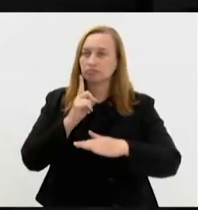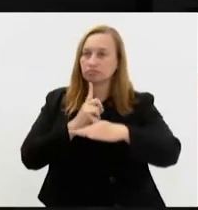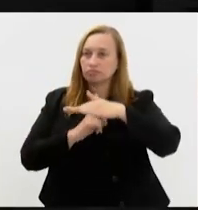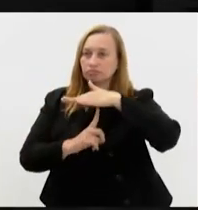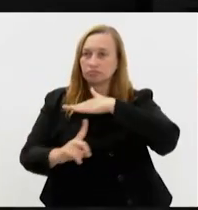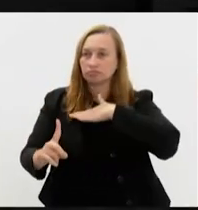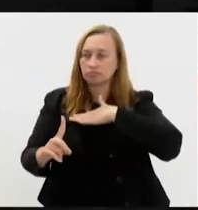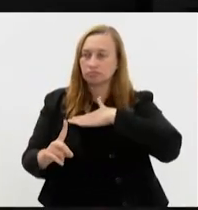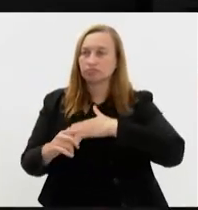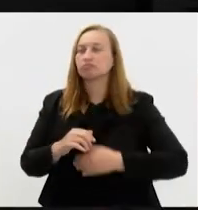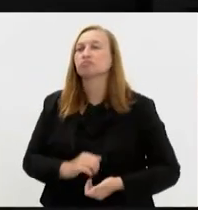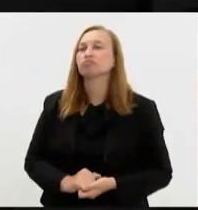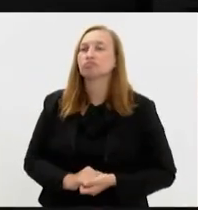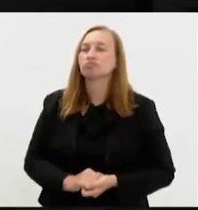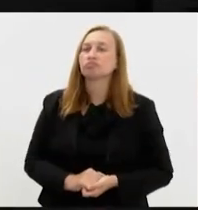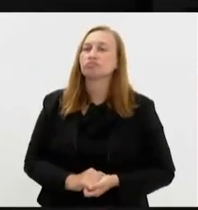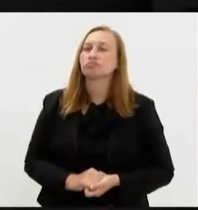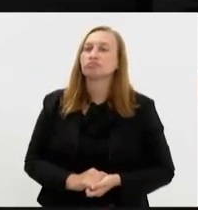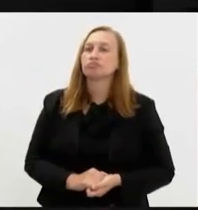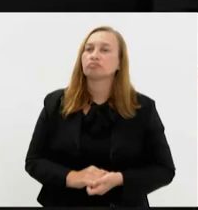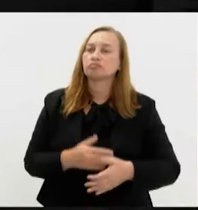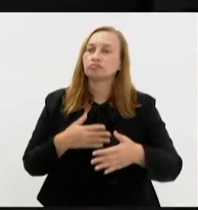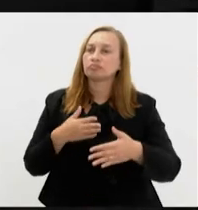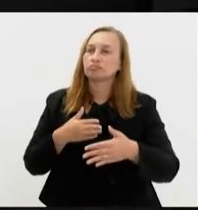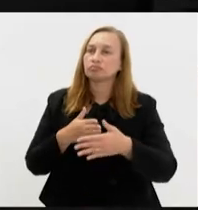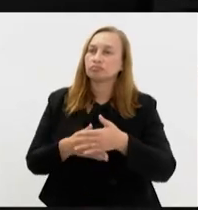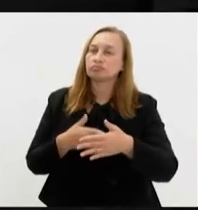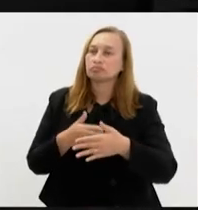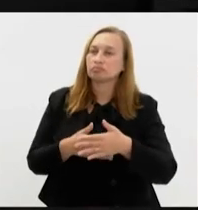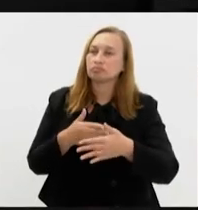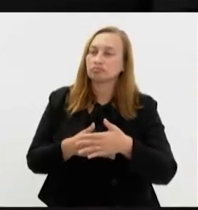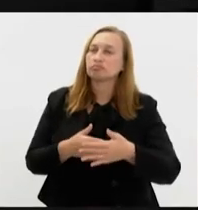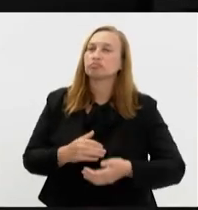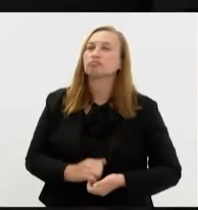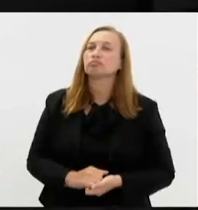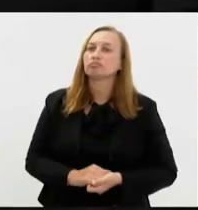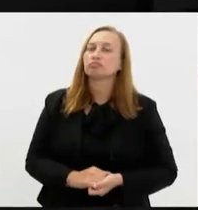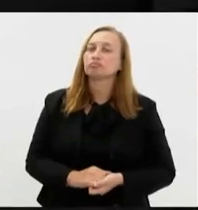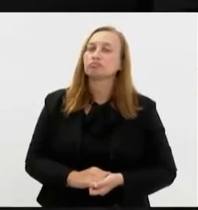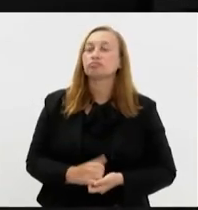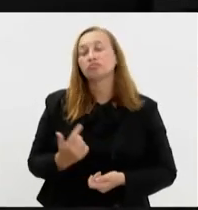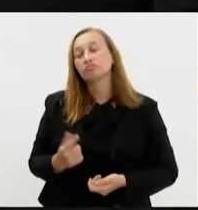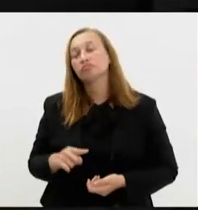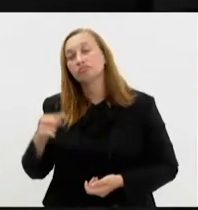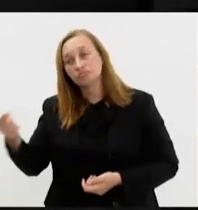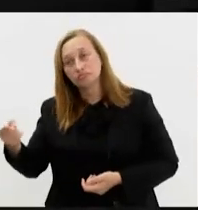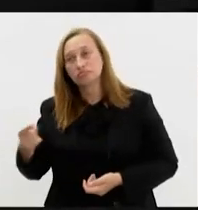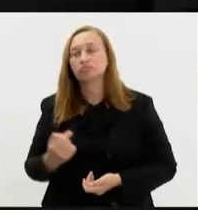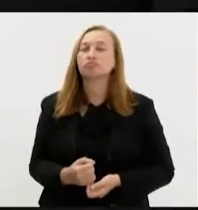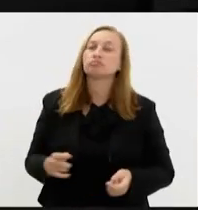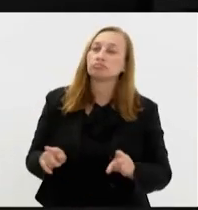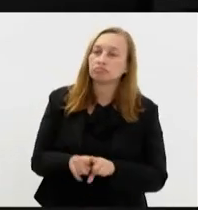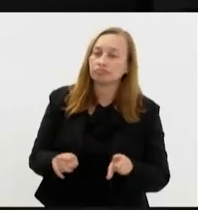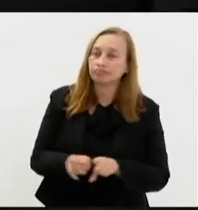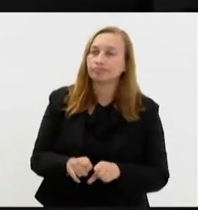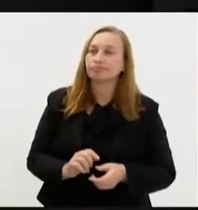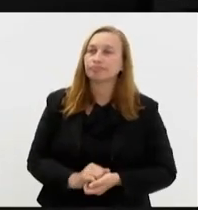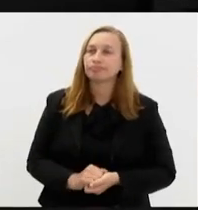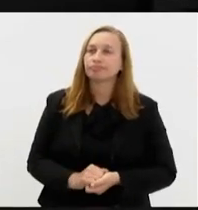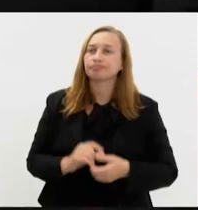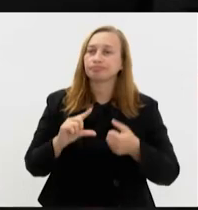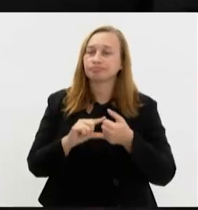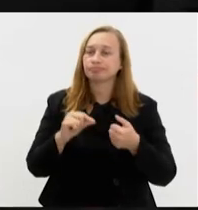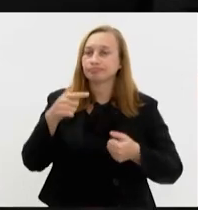né Aquele caso do telemarketing que falei é o shat BS né outra ponto interessante o artigo